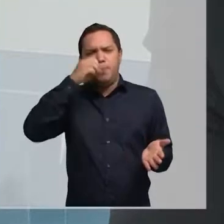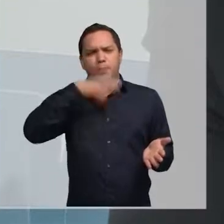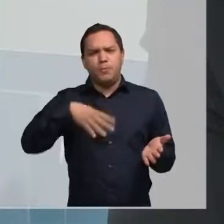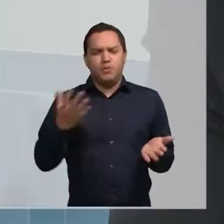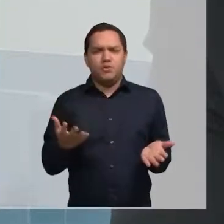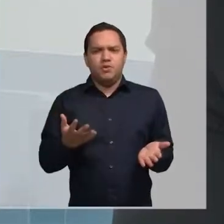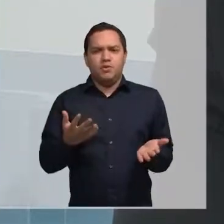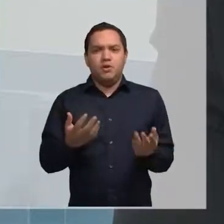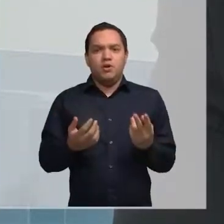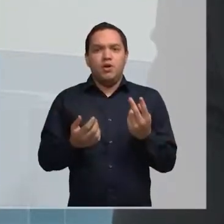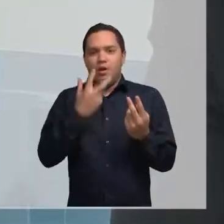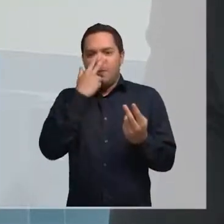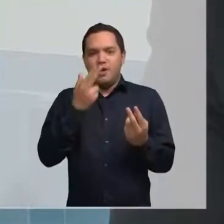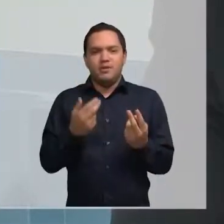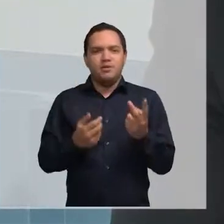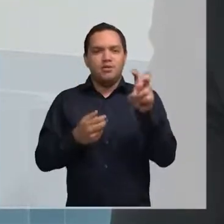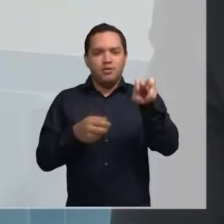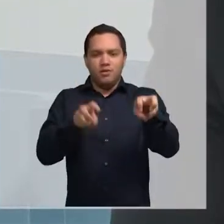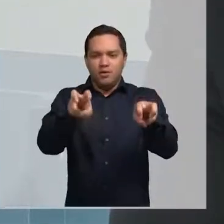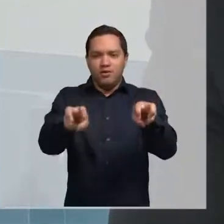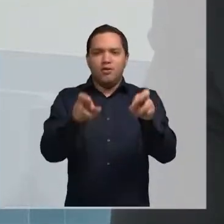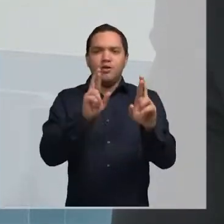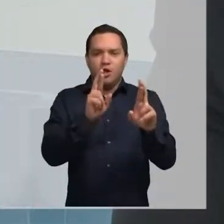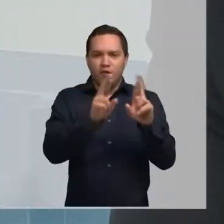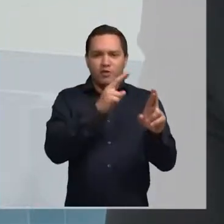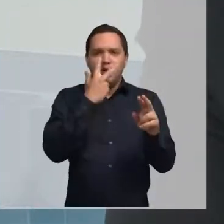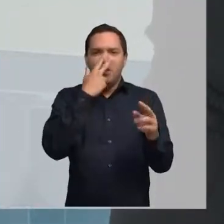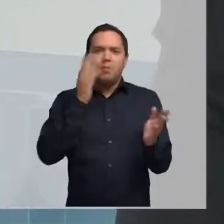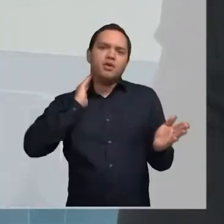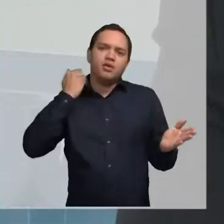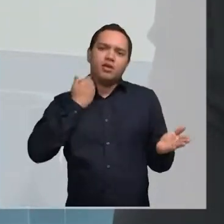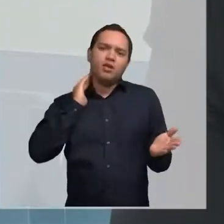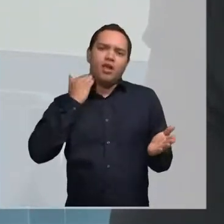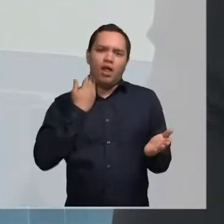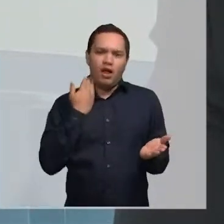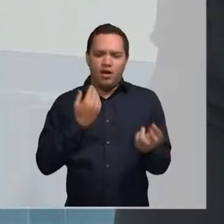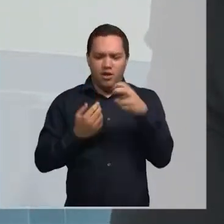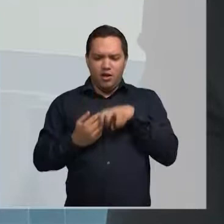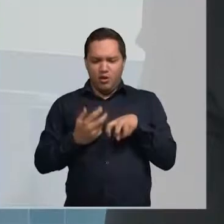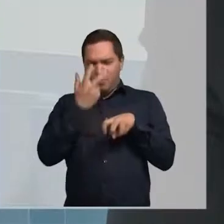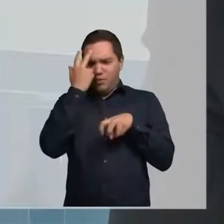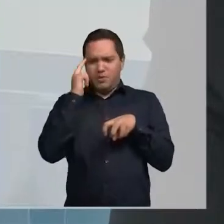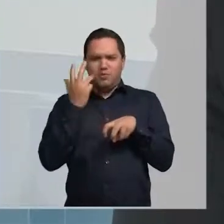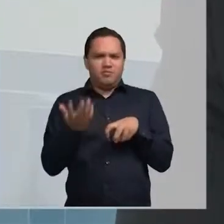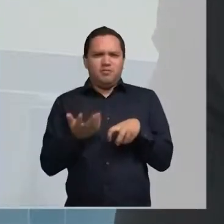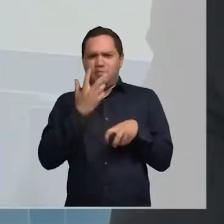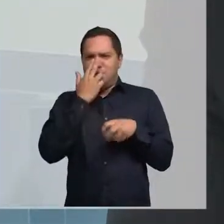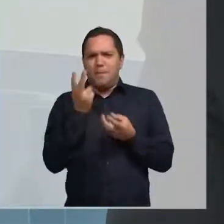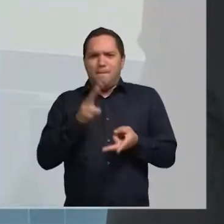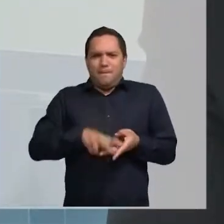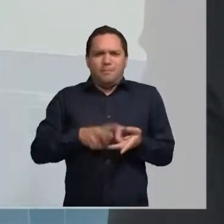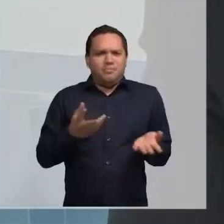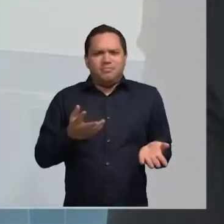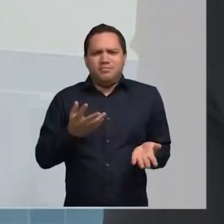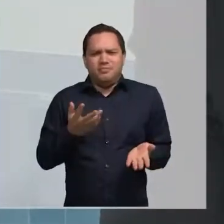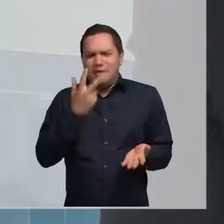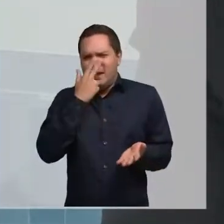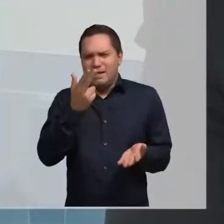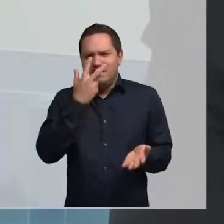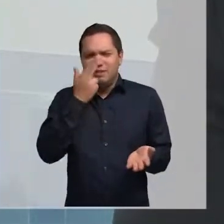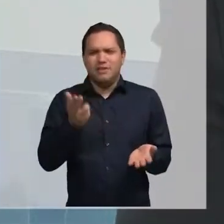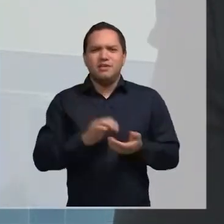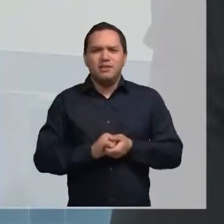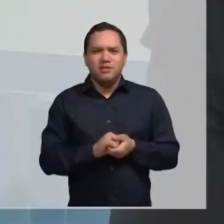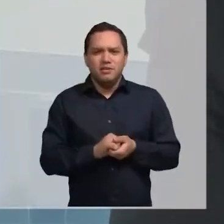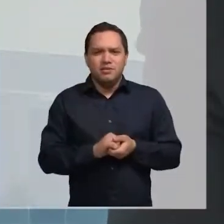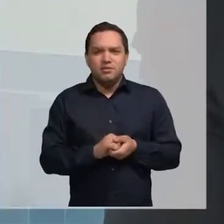ali tinha 2 delegados e uma pessoa fazendo um depoimento. Eu não conheço aquilo como entrevista. Já fiz entrevista aqui, várias pessoas, já